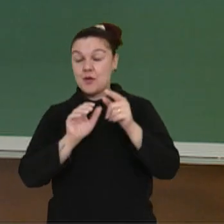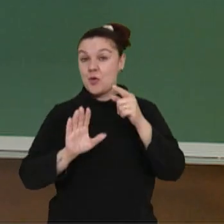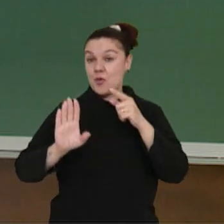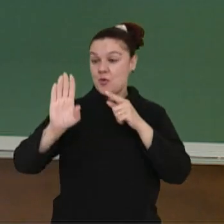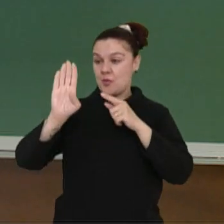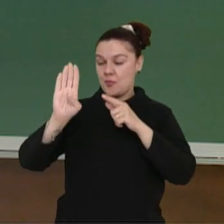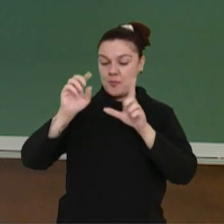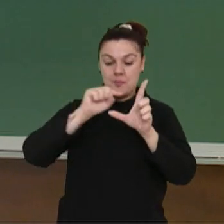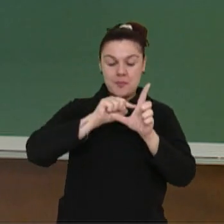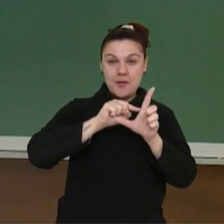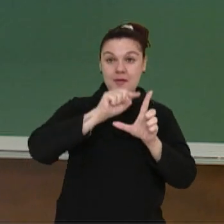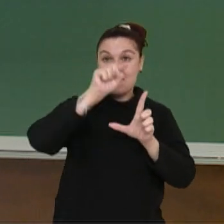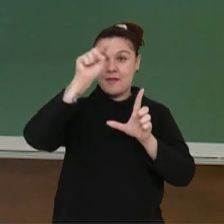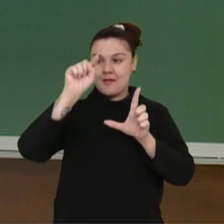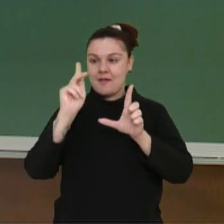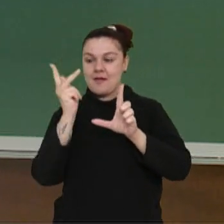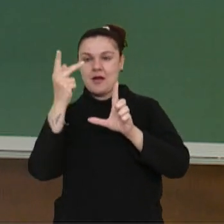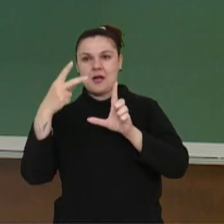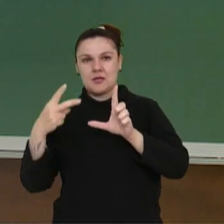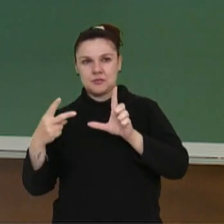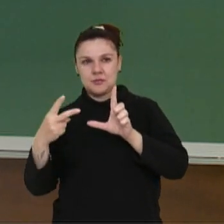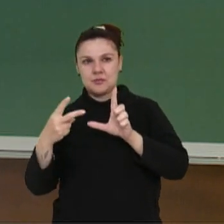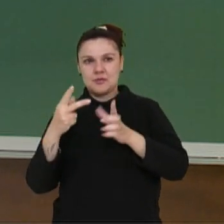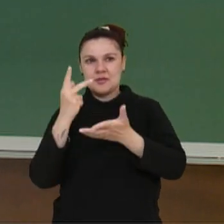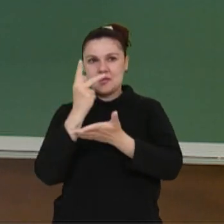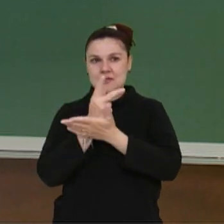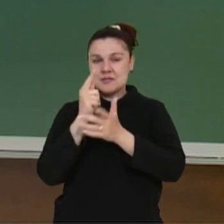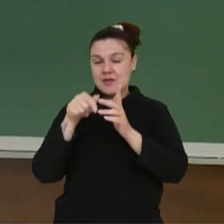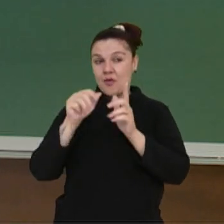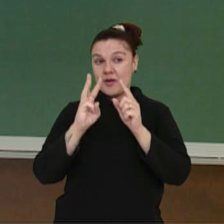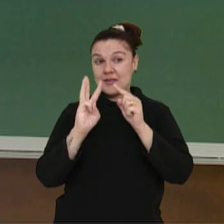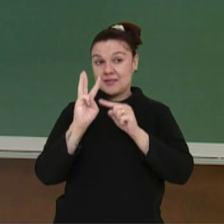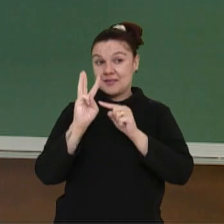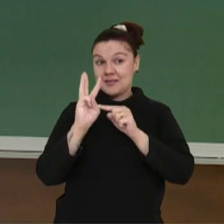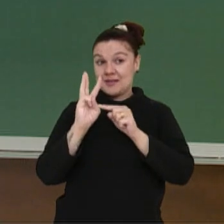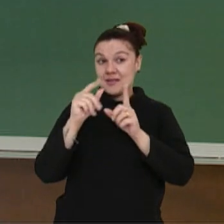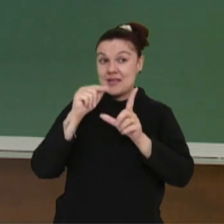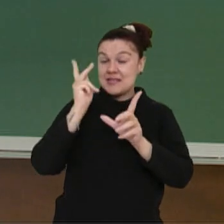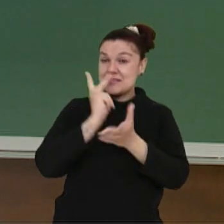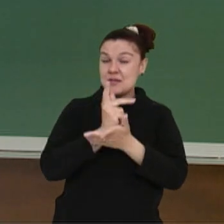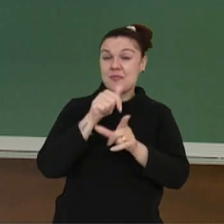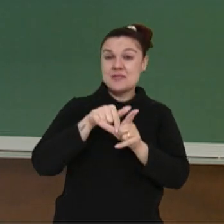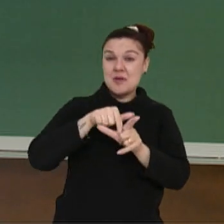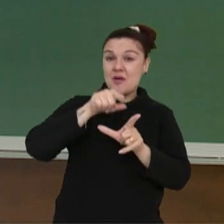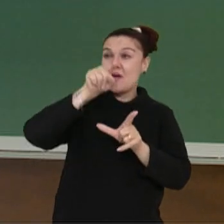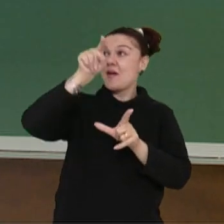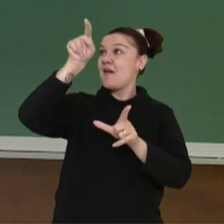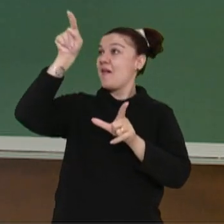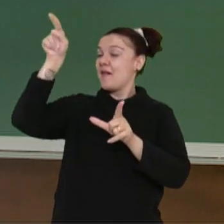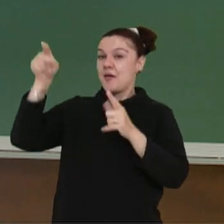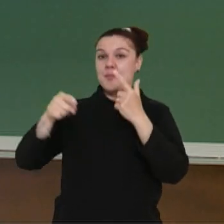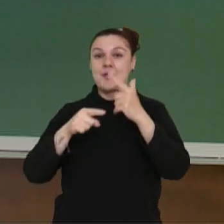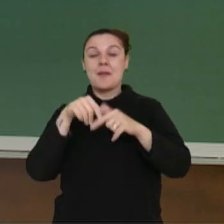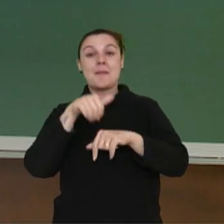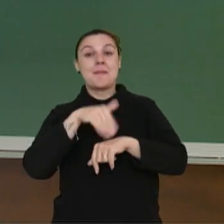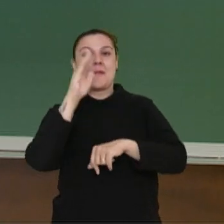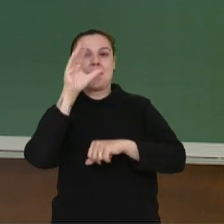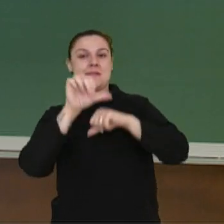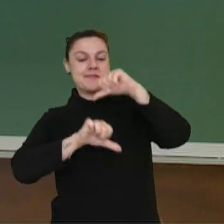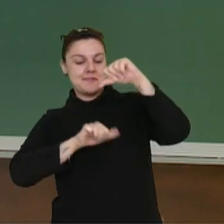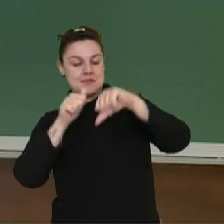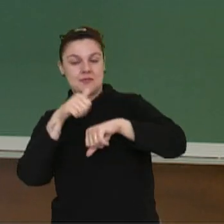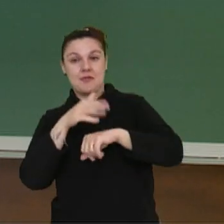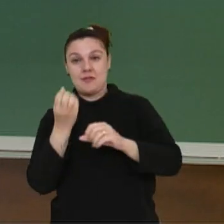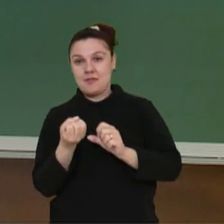B representa o H2. Como o coeficiente estequiométrico é 3, a curva do H2 vai ser essa mais alta aqui, que vai ter